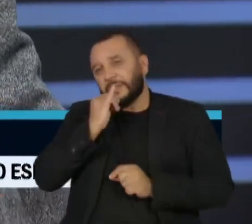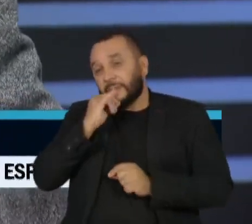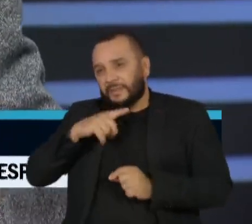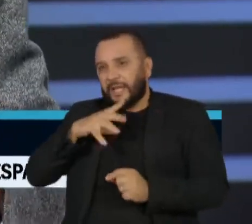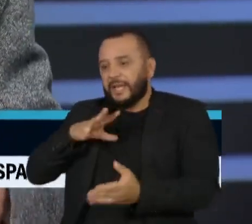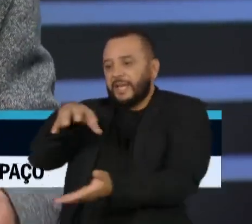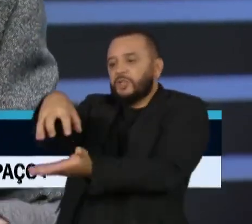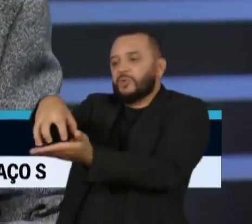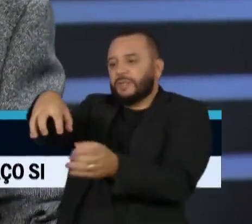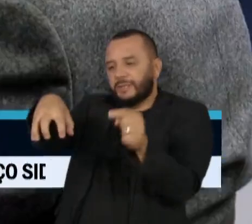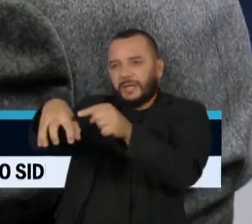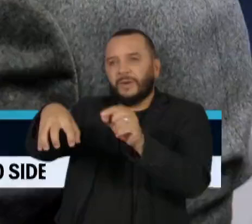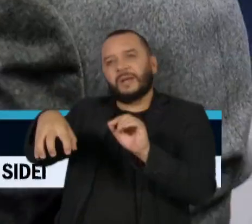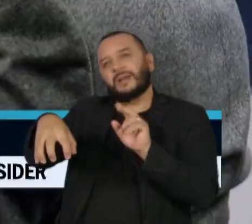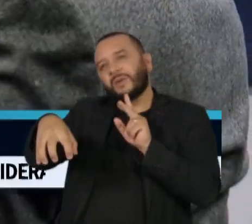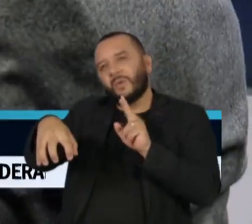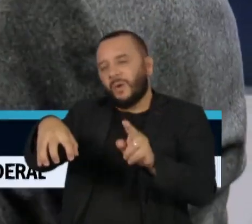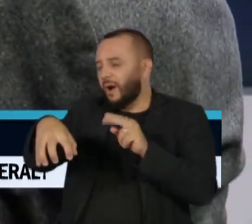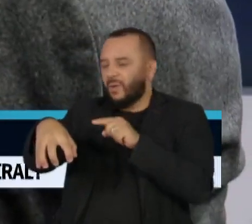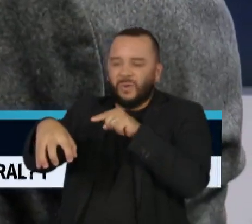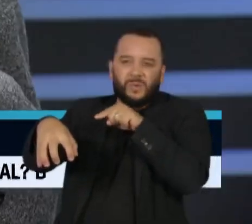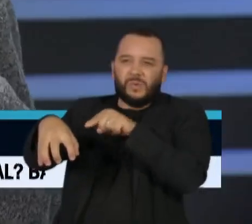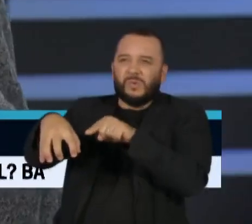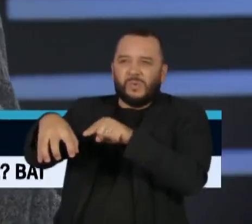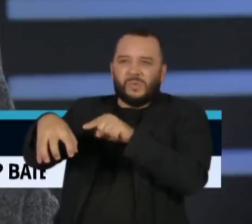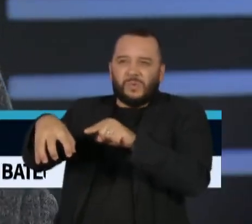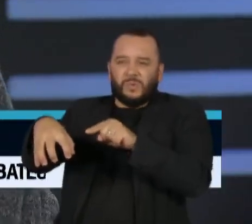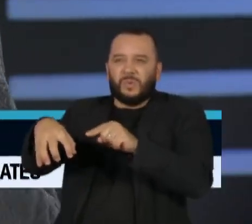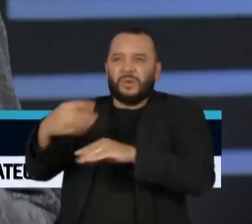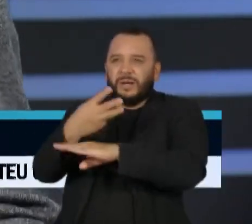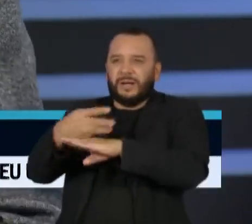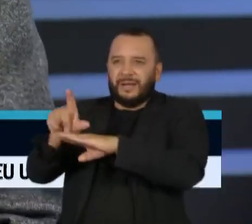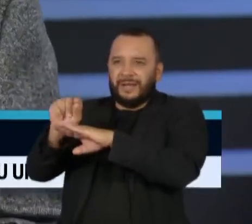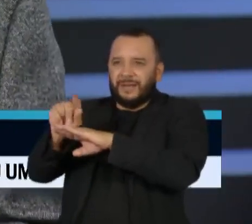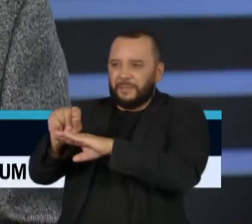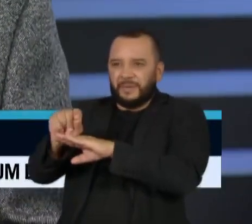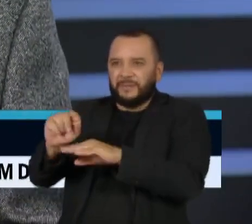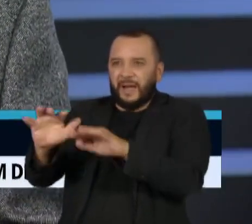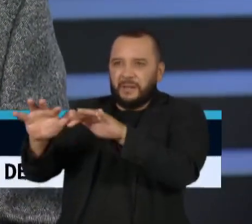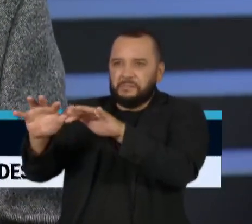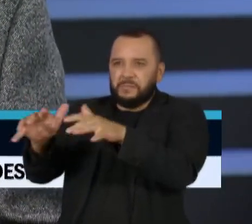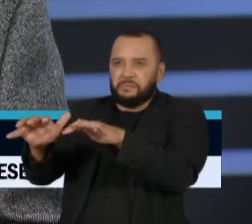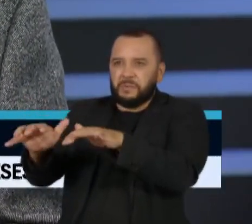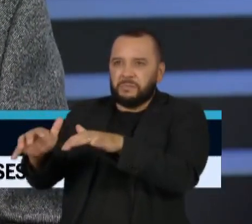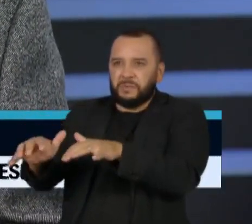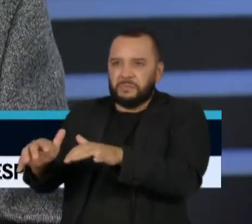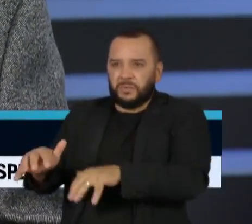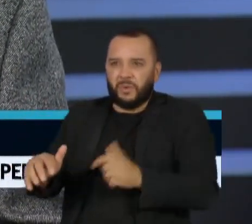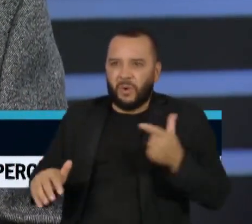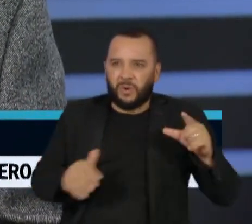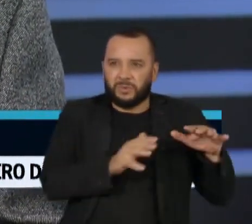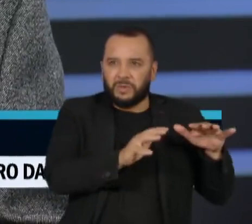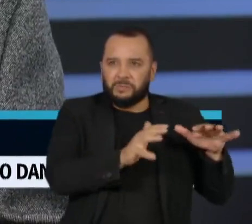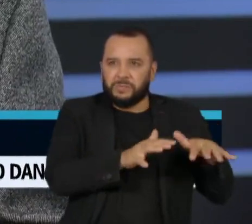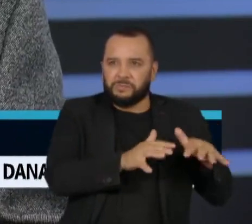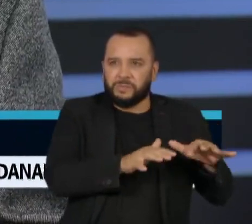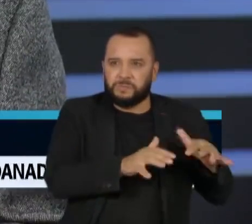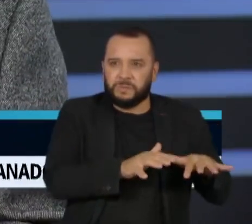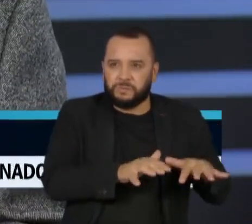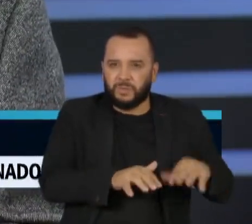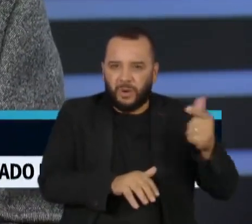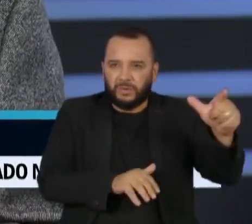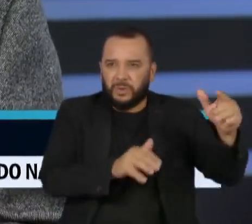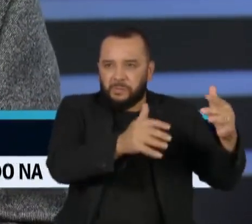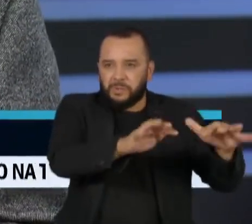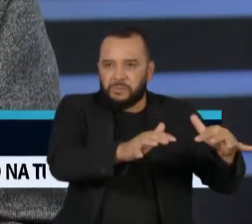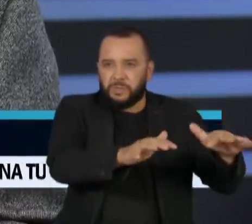insegurança desorganização inoperação E aí o governo bolsonaro ele piora